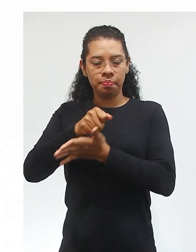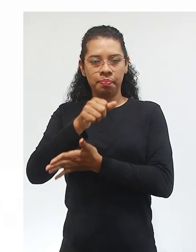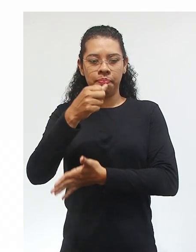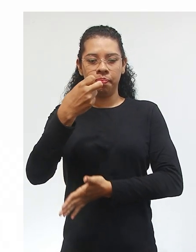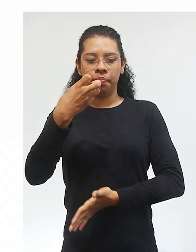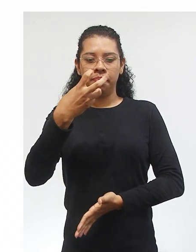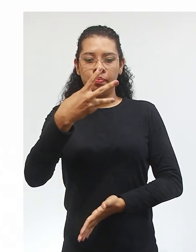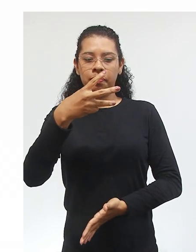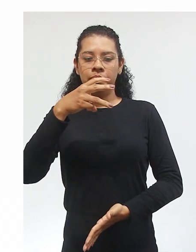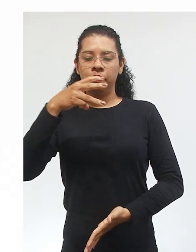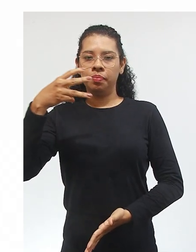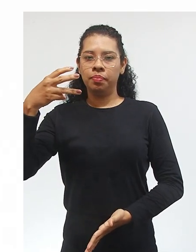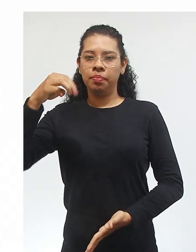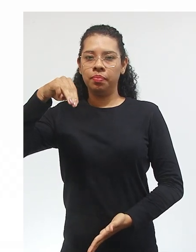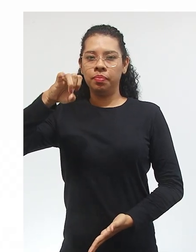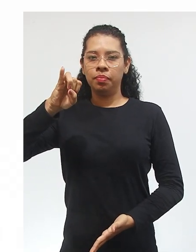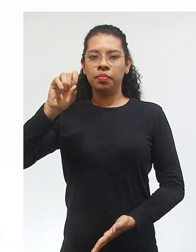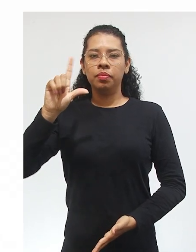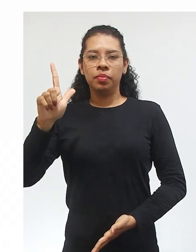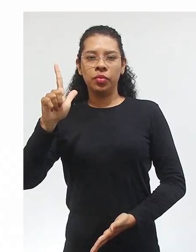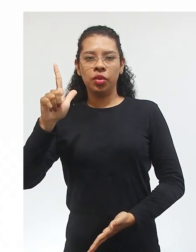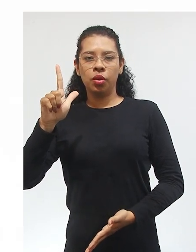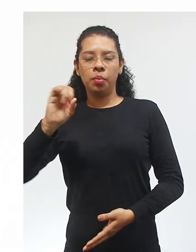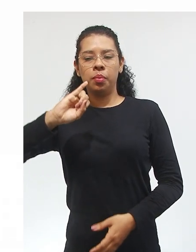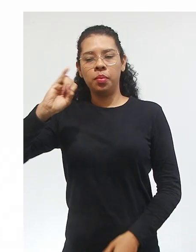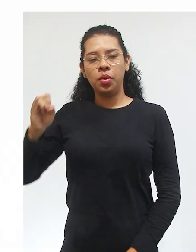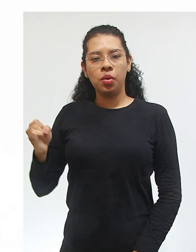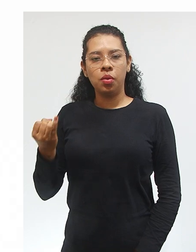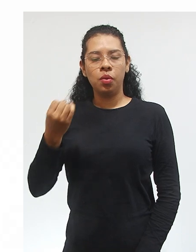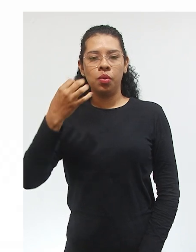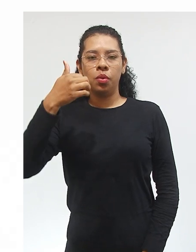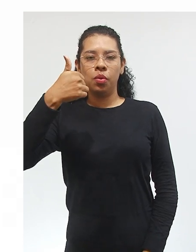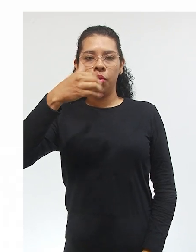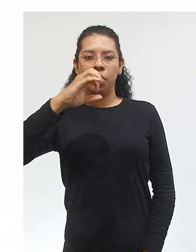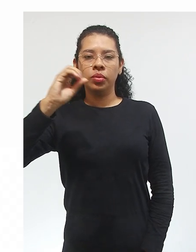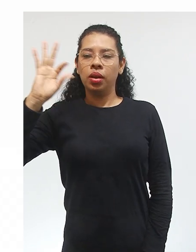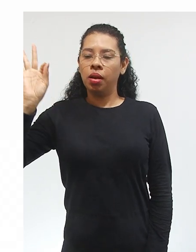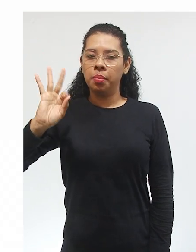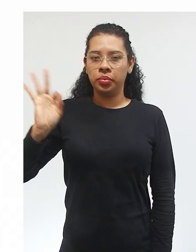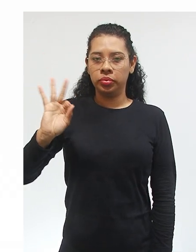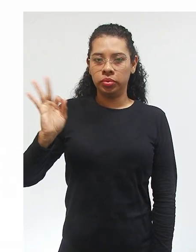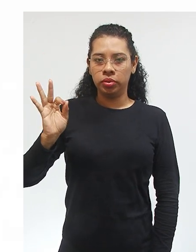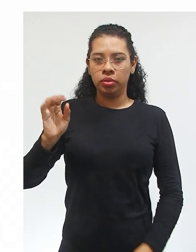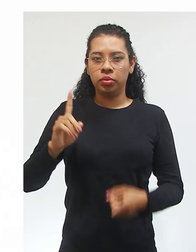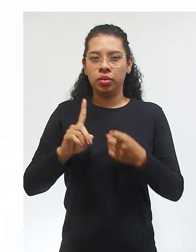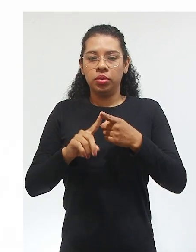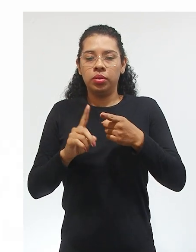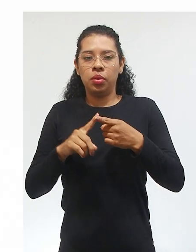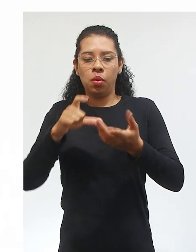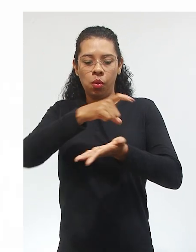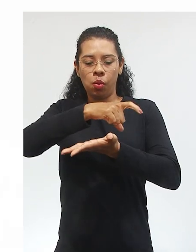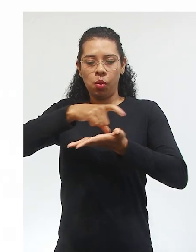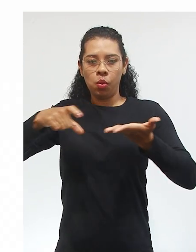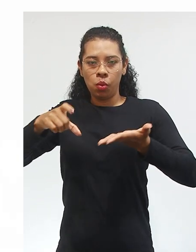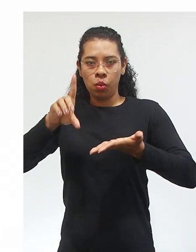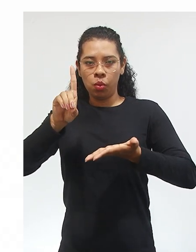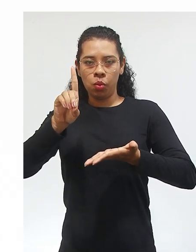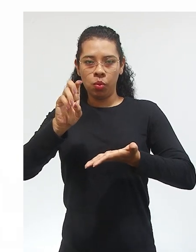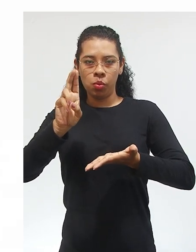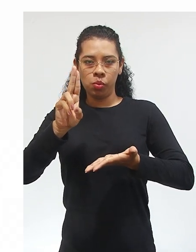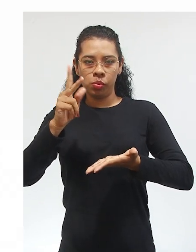com juros de 10%, tá? Ou seja, você tinha lá uma duplicata, né?